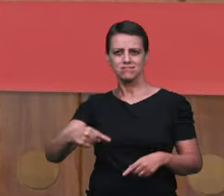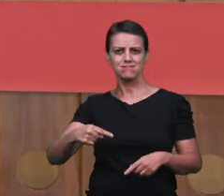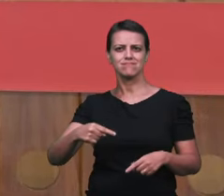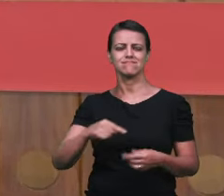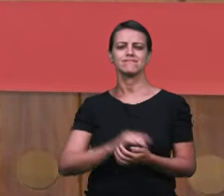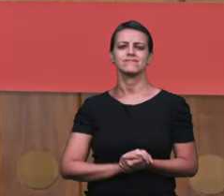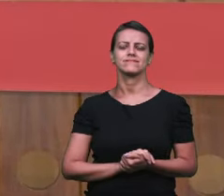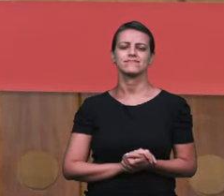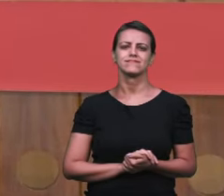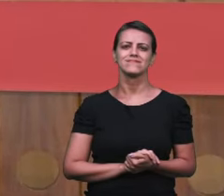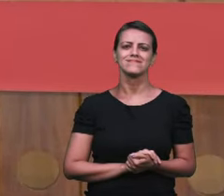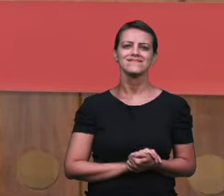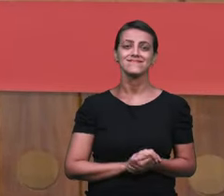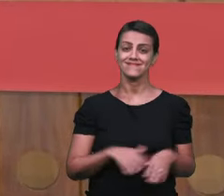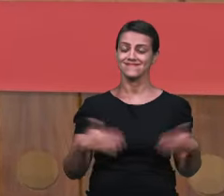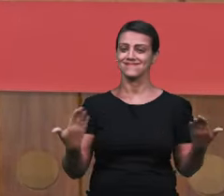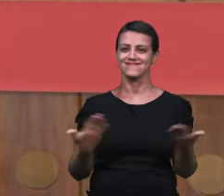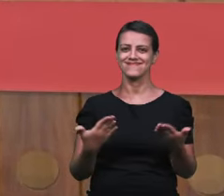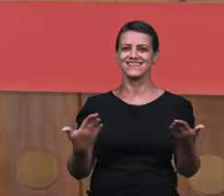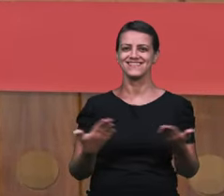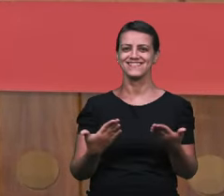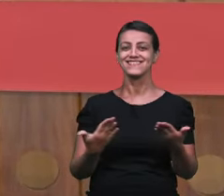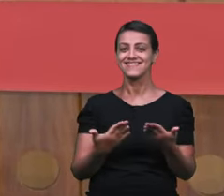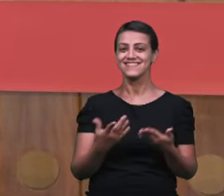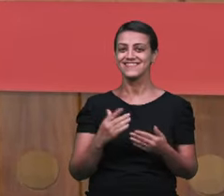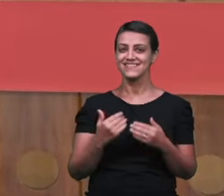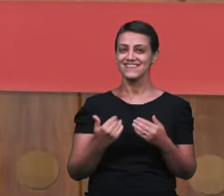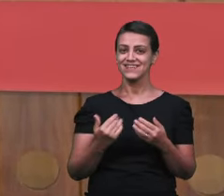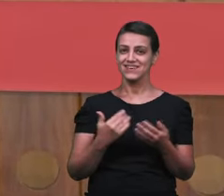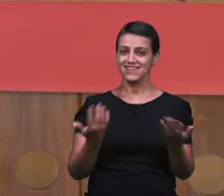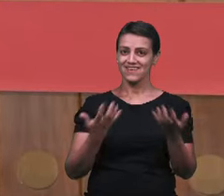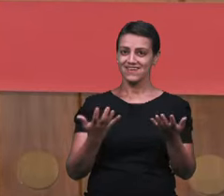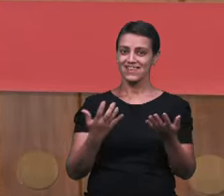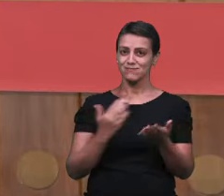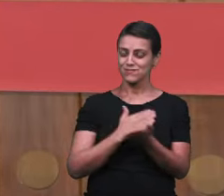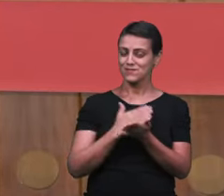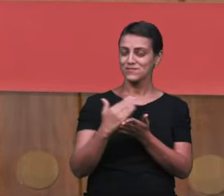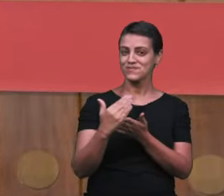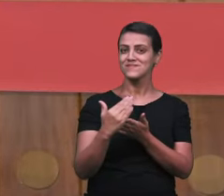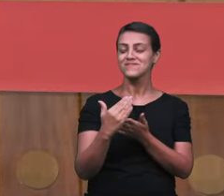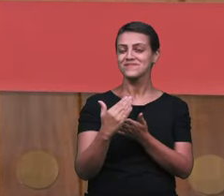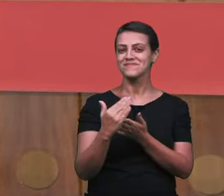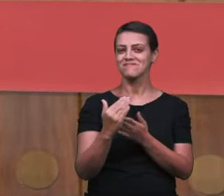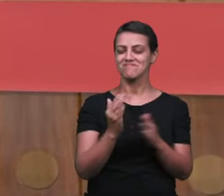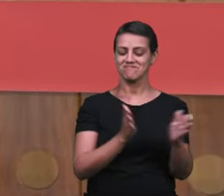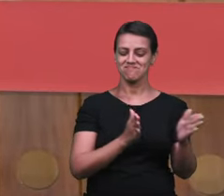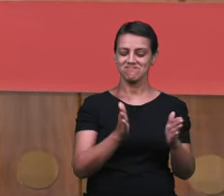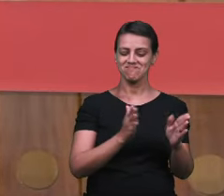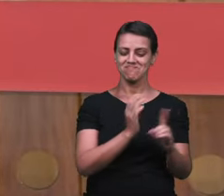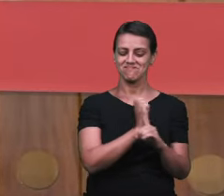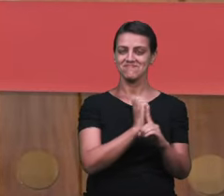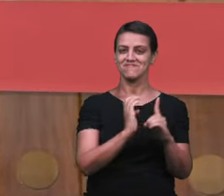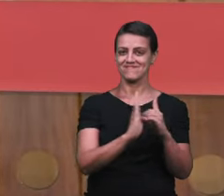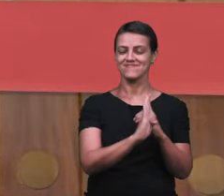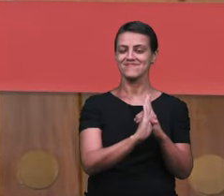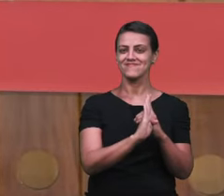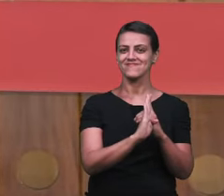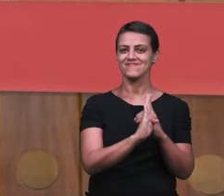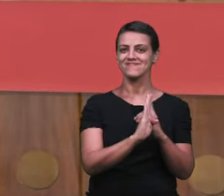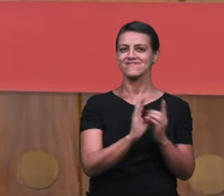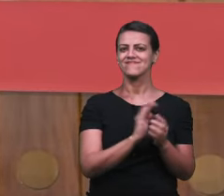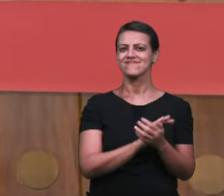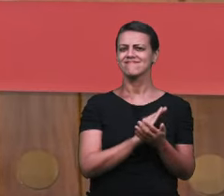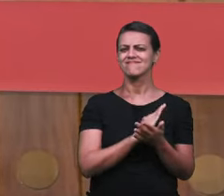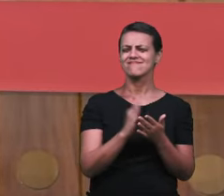nós, a partir de agora, queremos, antes de iniciar esta primeira parte da nossa Escola Bíblica Dominical, queremos transmitir aqui alguns